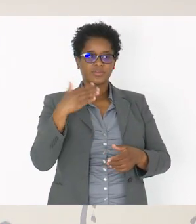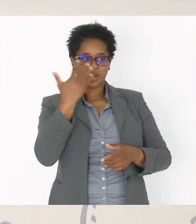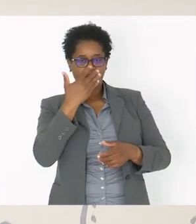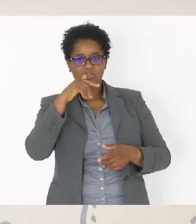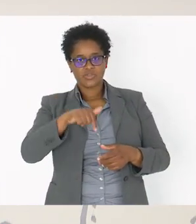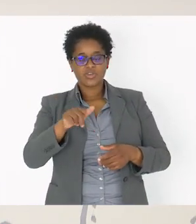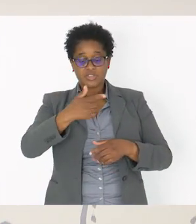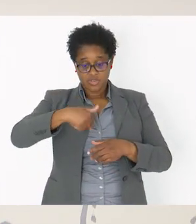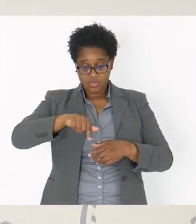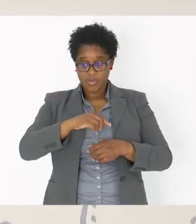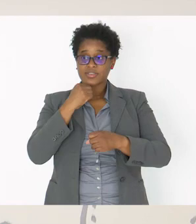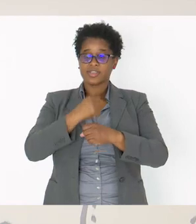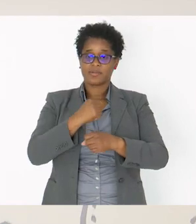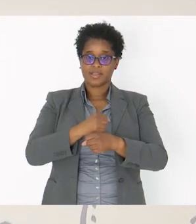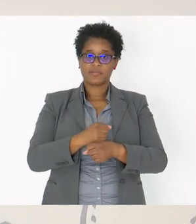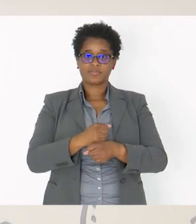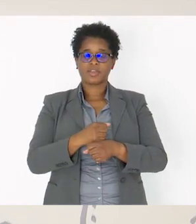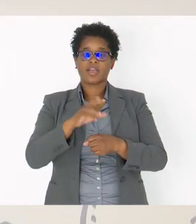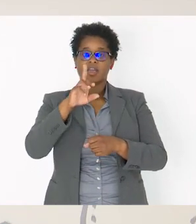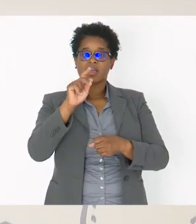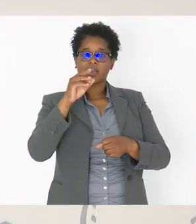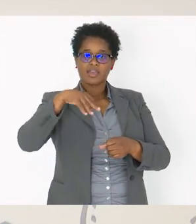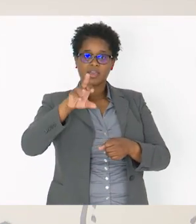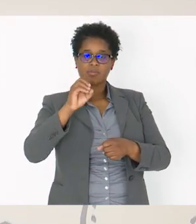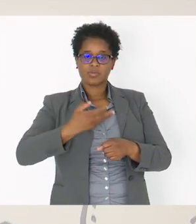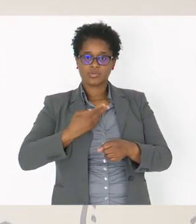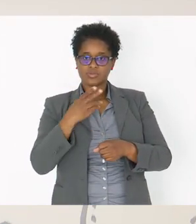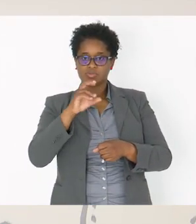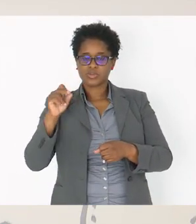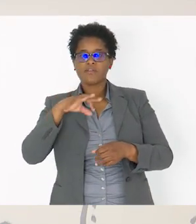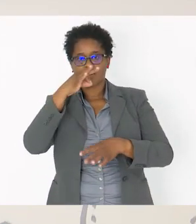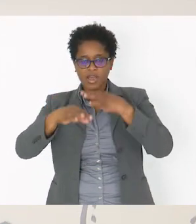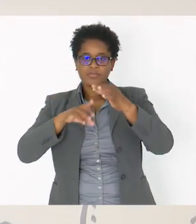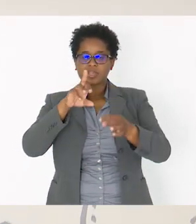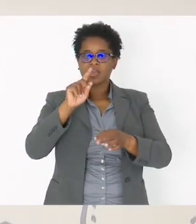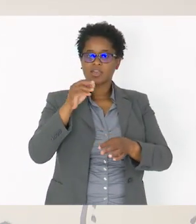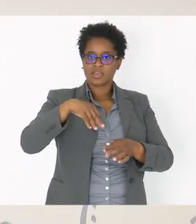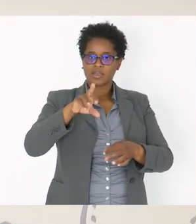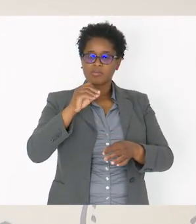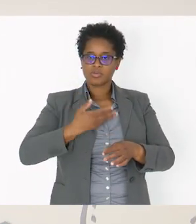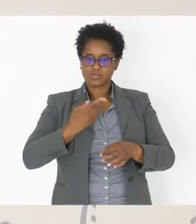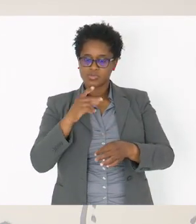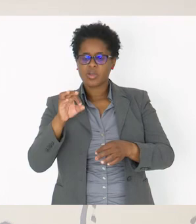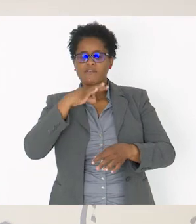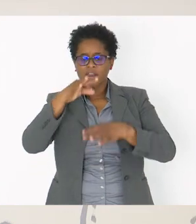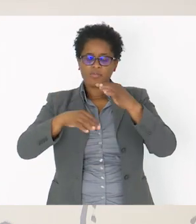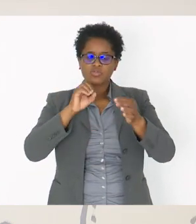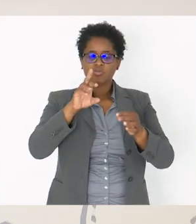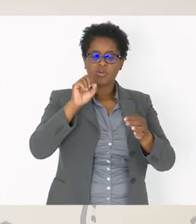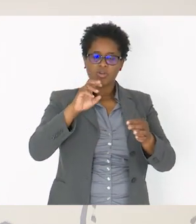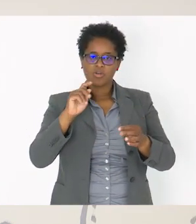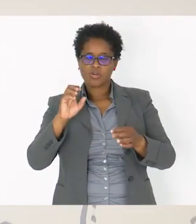aula hoje nós trabalhamos a reprodução. Falamos da reprodução. Falamos dos órgãos do